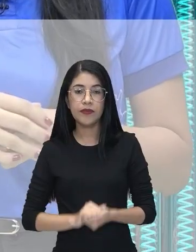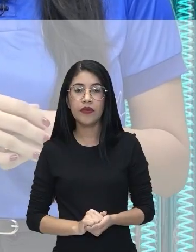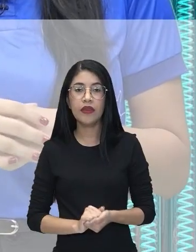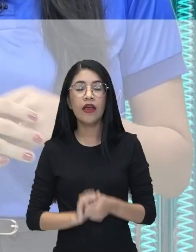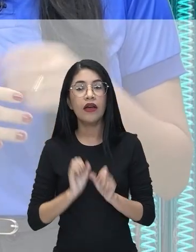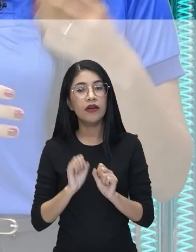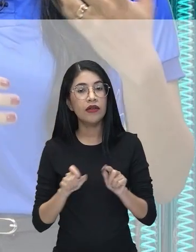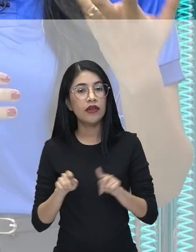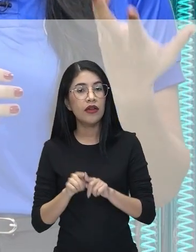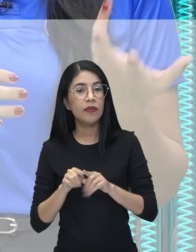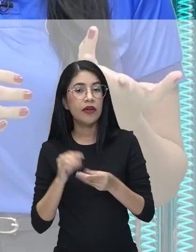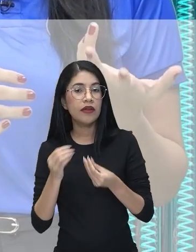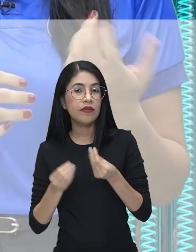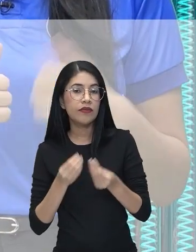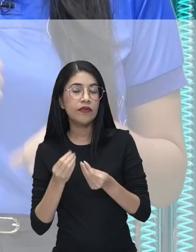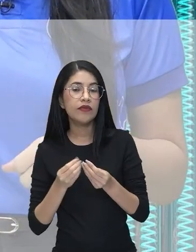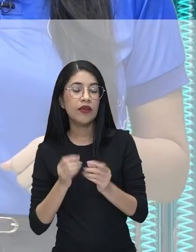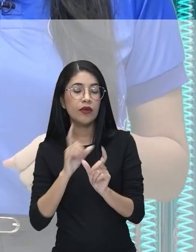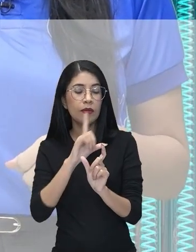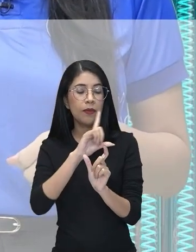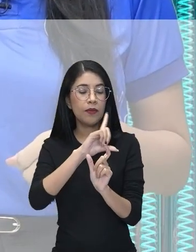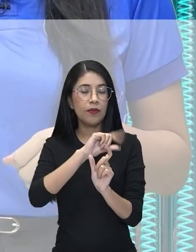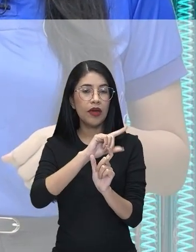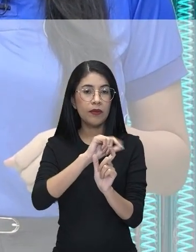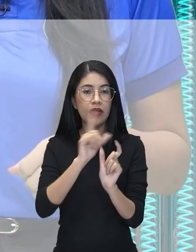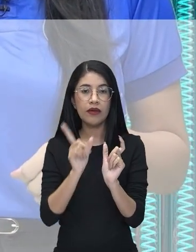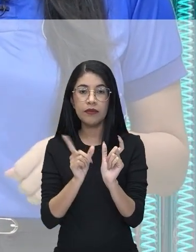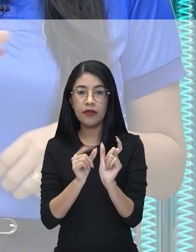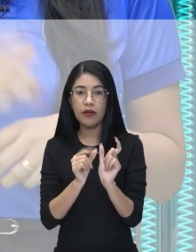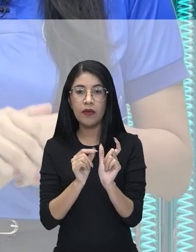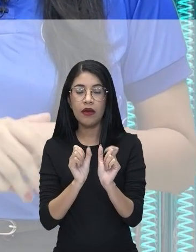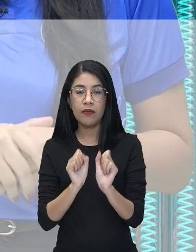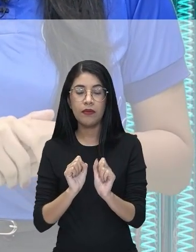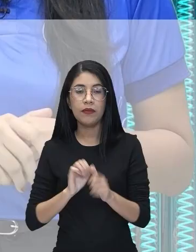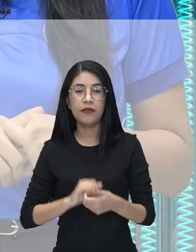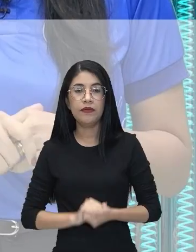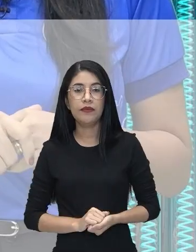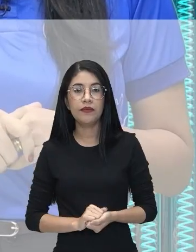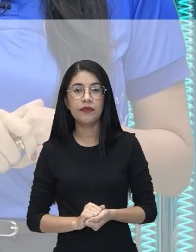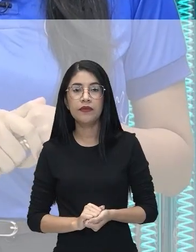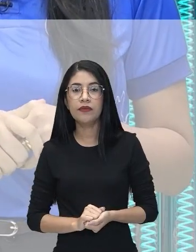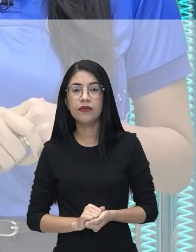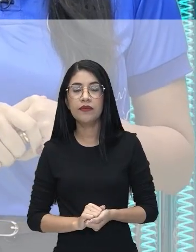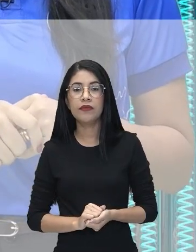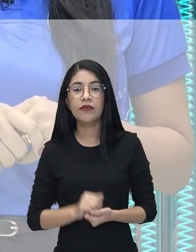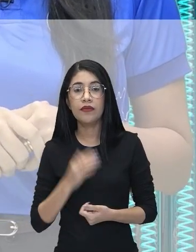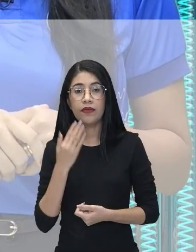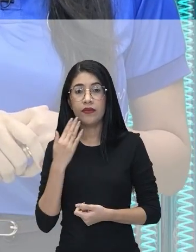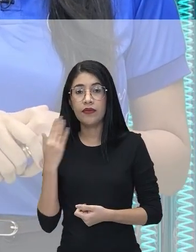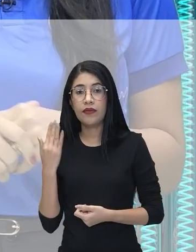pode receber tanto prefixos como sufixos. Vamos ver a próxima?